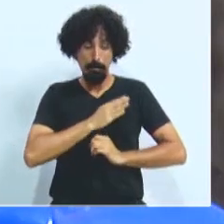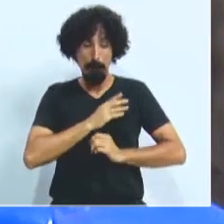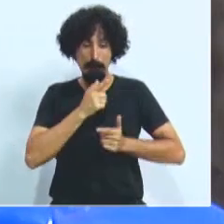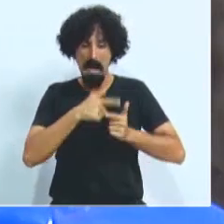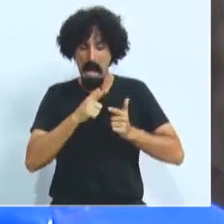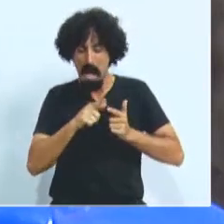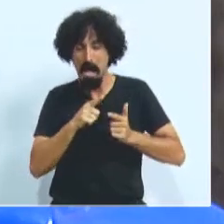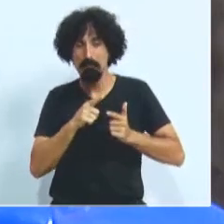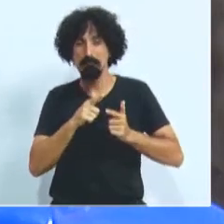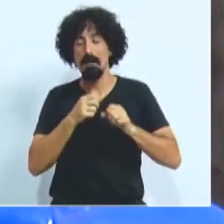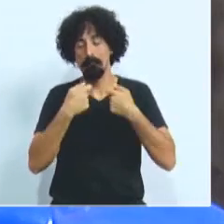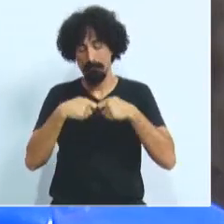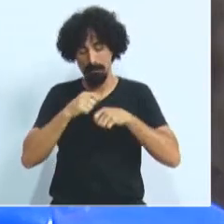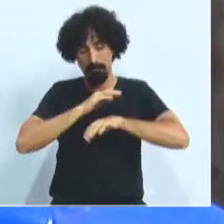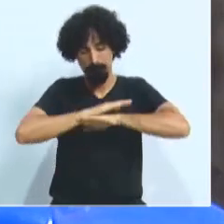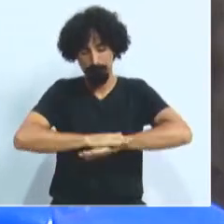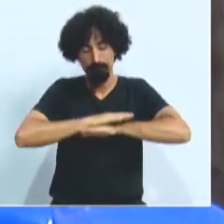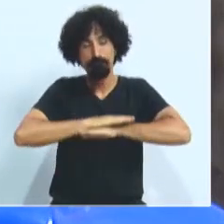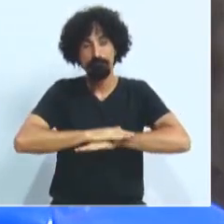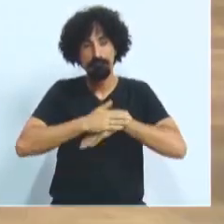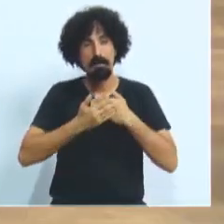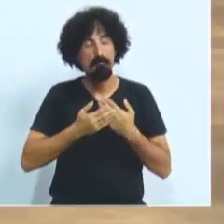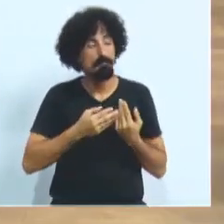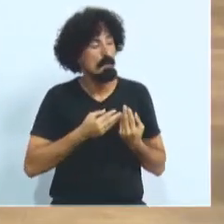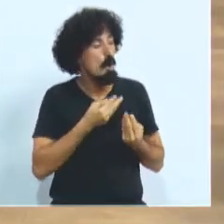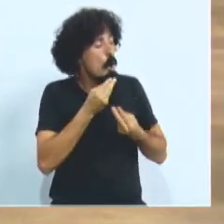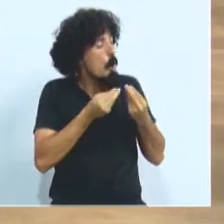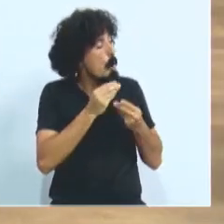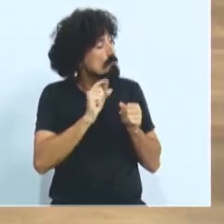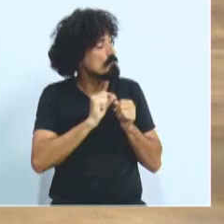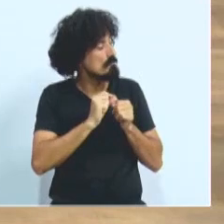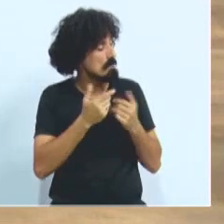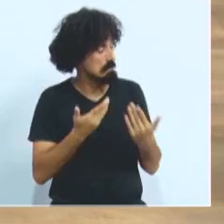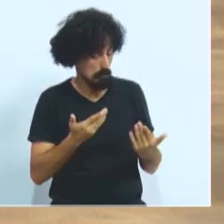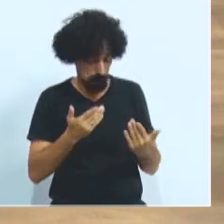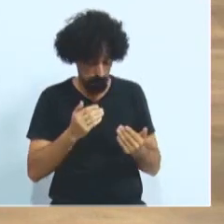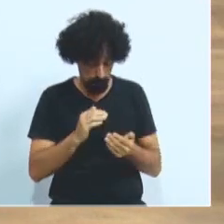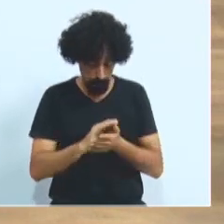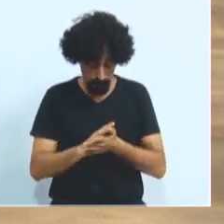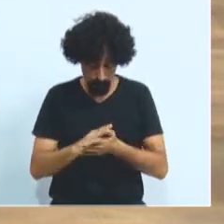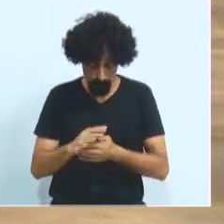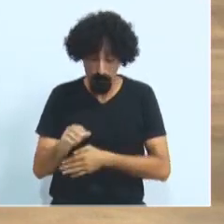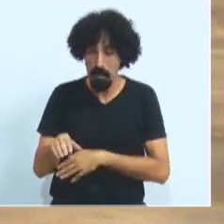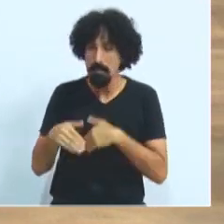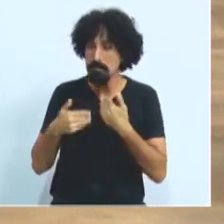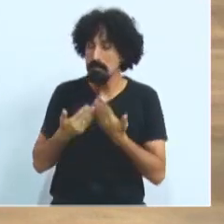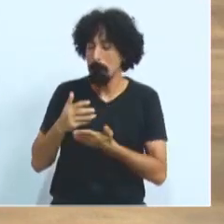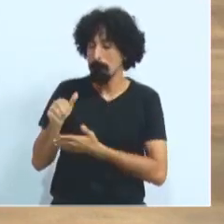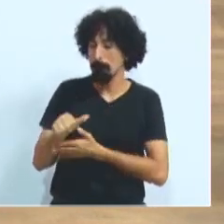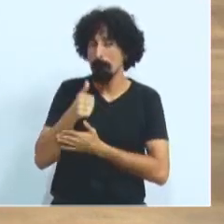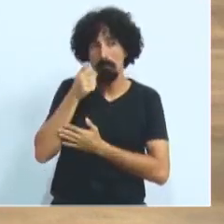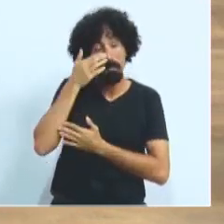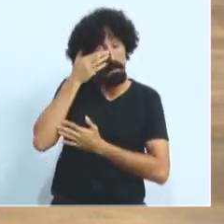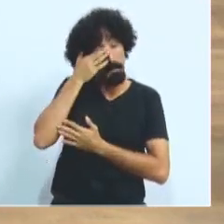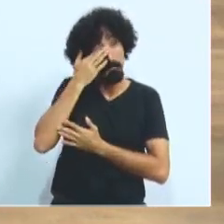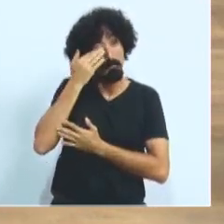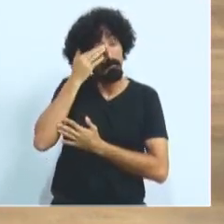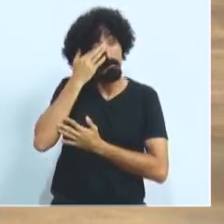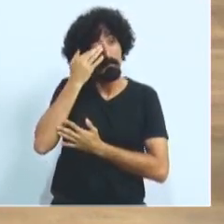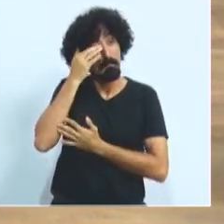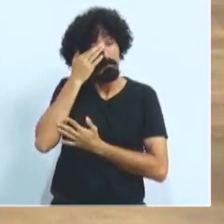né, tem infarto. E o que eu vou fazer? A primeira parte, depois que você aciona o socorro,